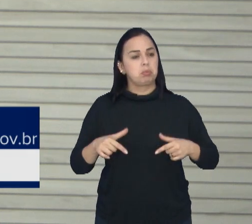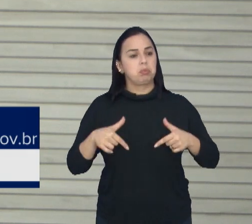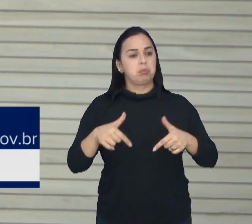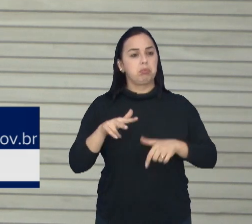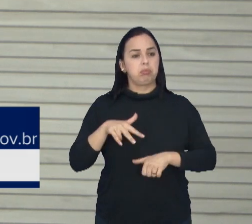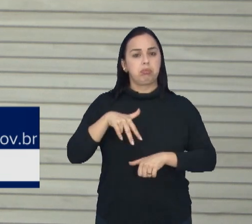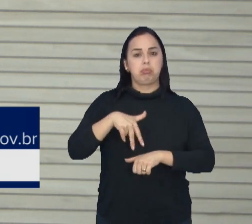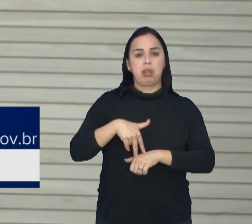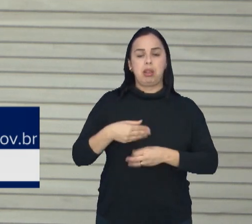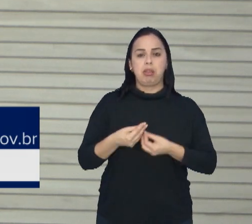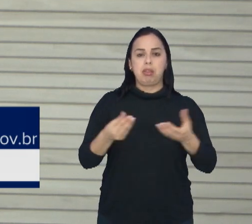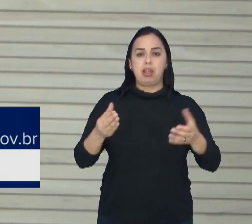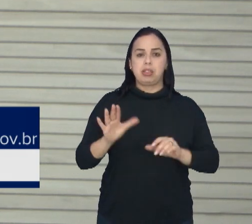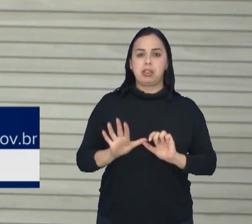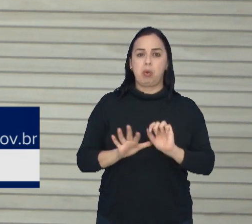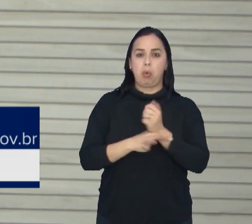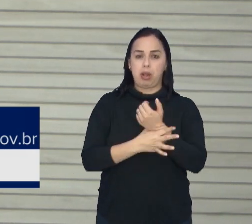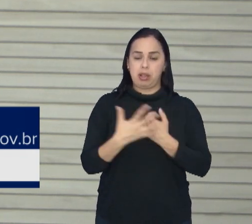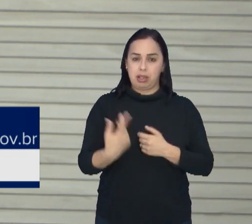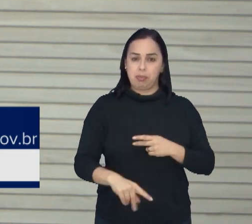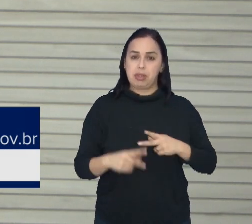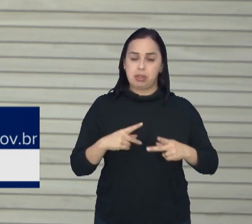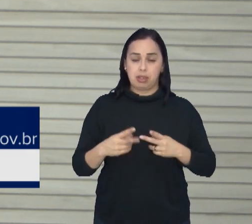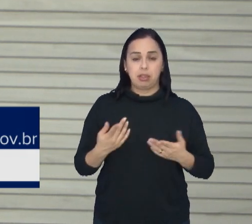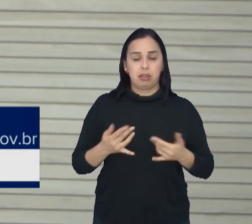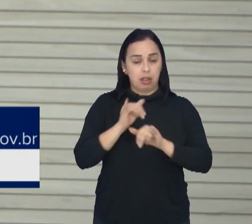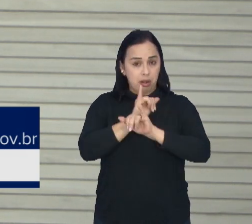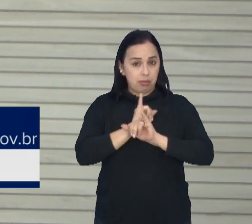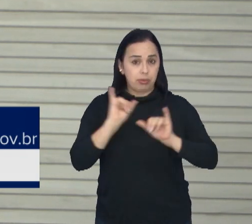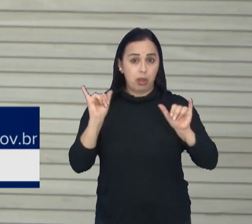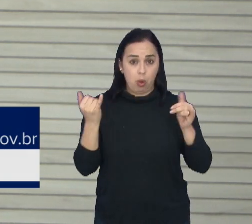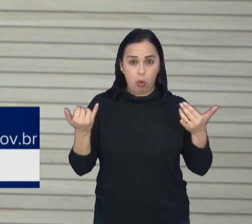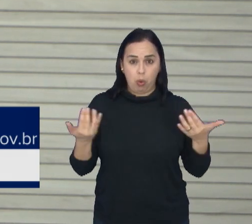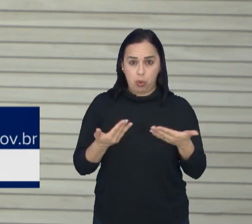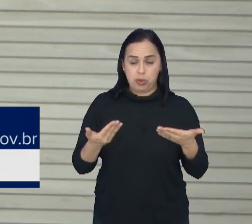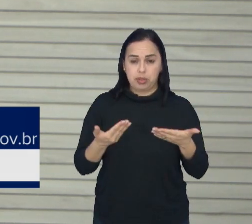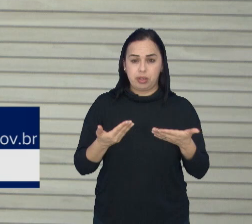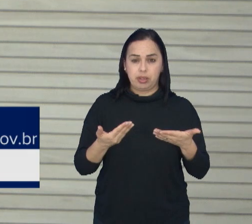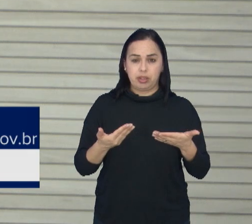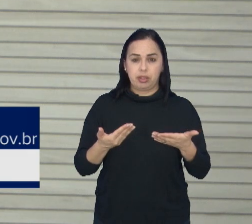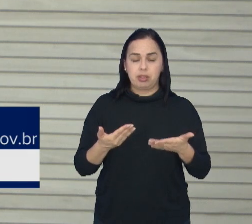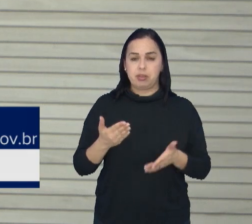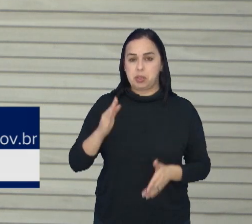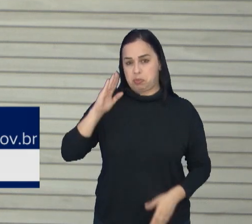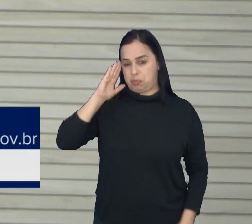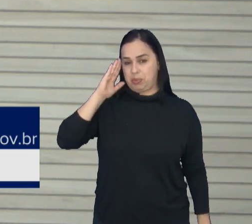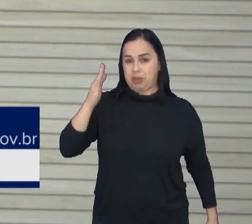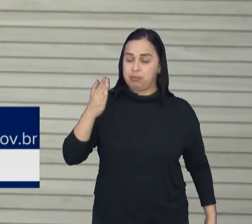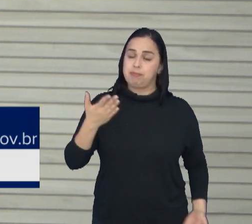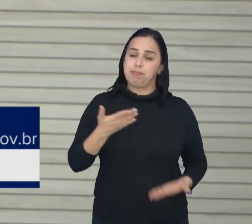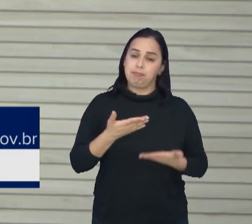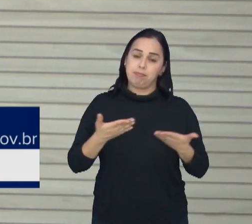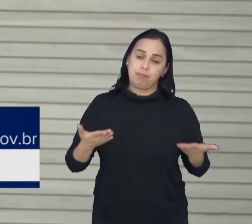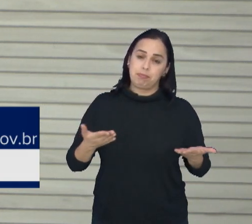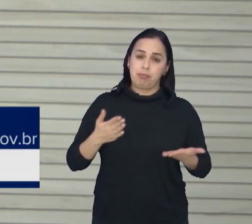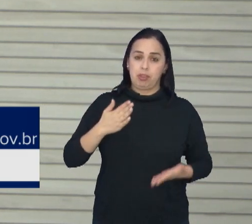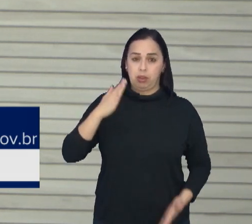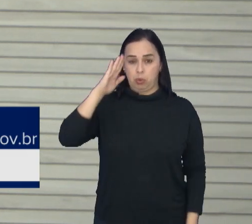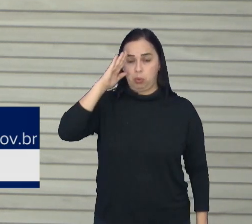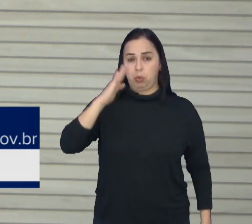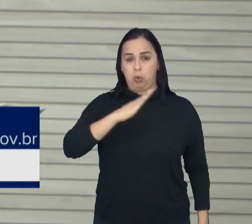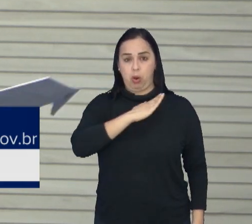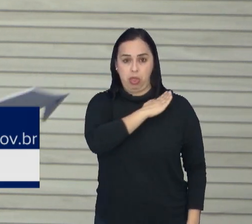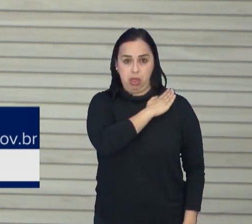segurança para a nossa cidade. Então, eu quero deixar esse registro aqui, mandar uma saudação aí para o Coronel